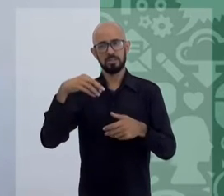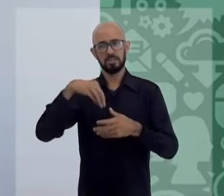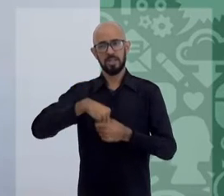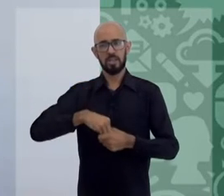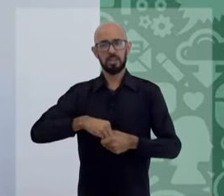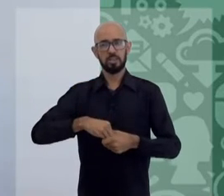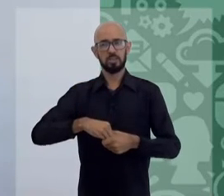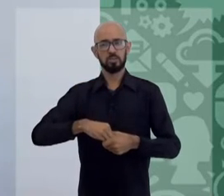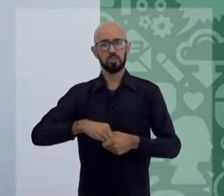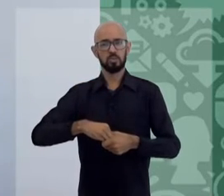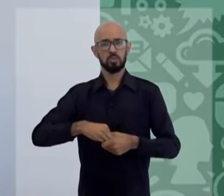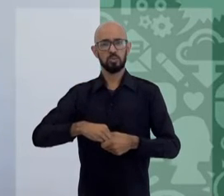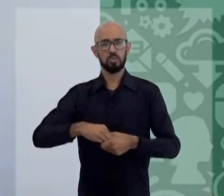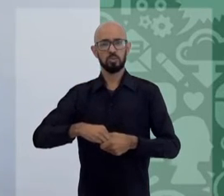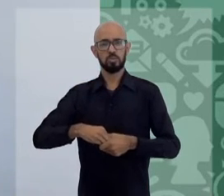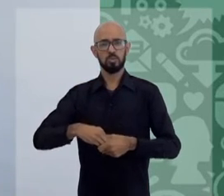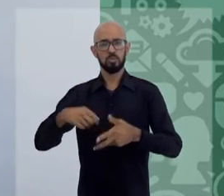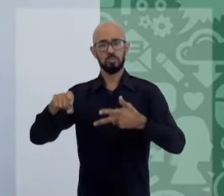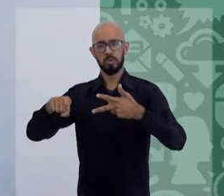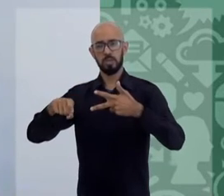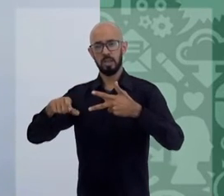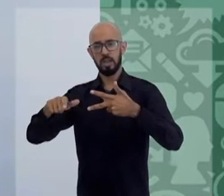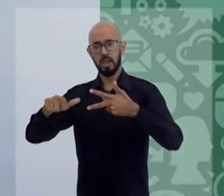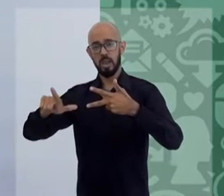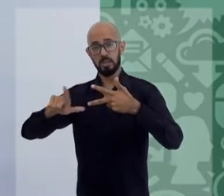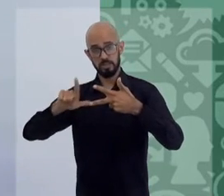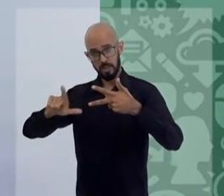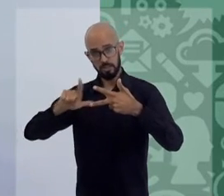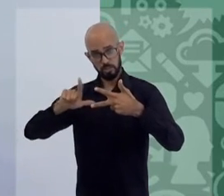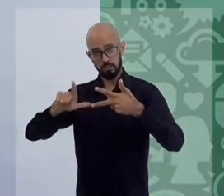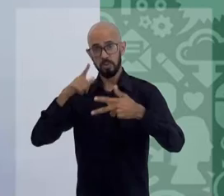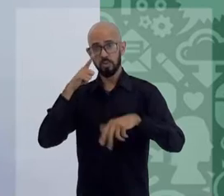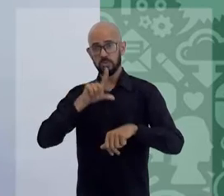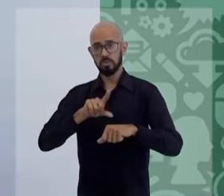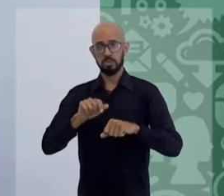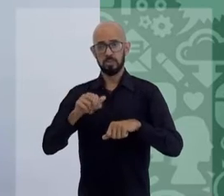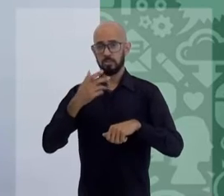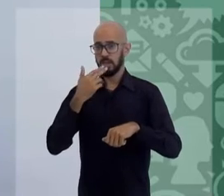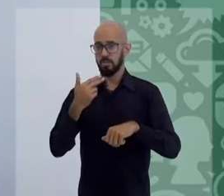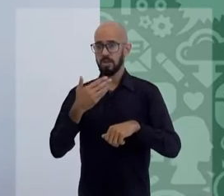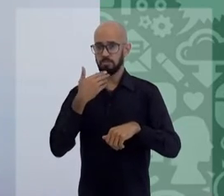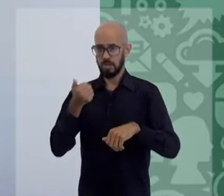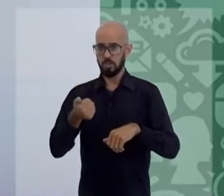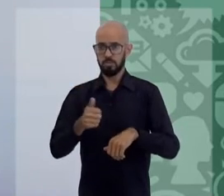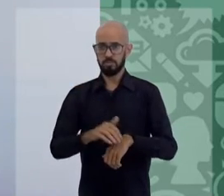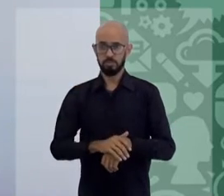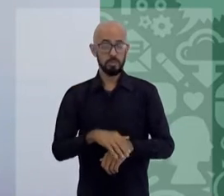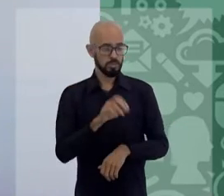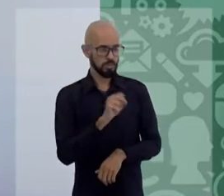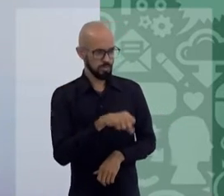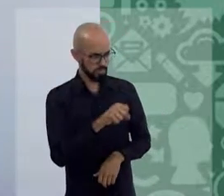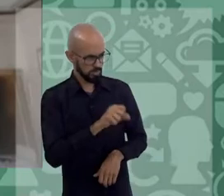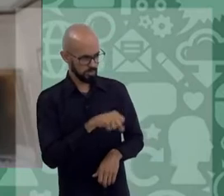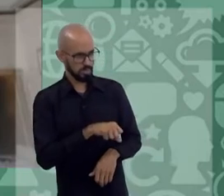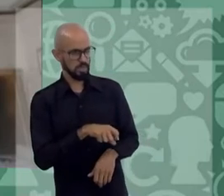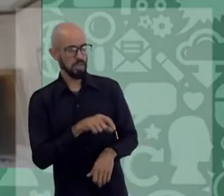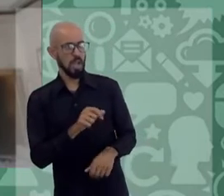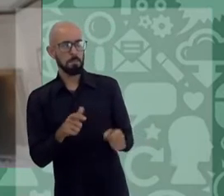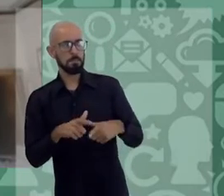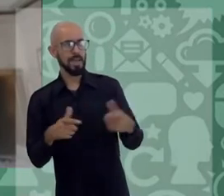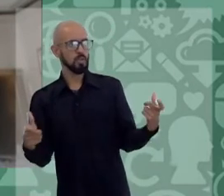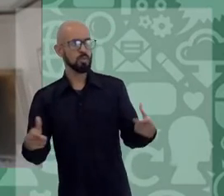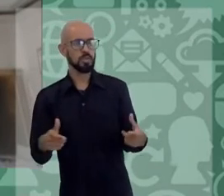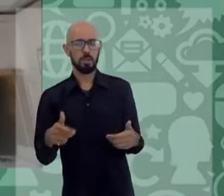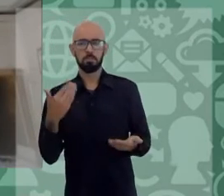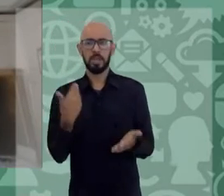poderes legislativos, mais a linguagem chegar a mais pessoas, né? Total. A maior parte dos